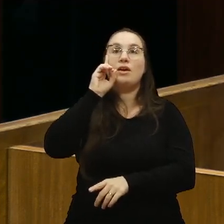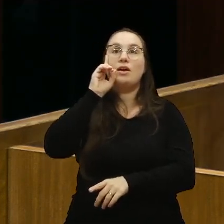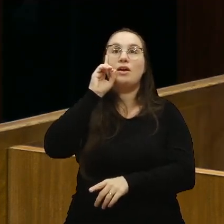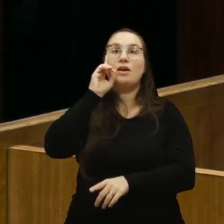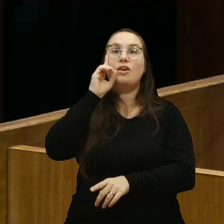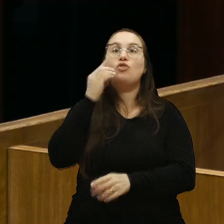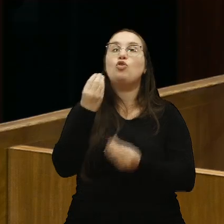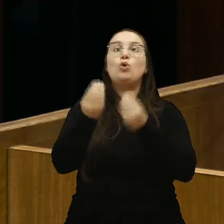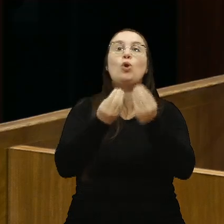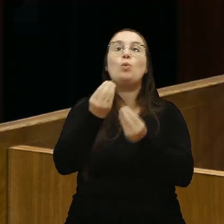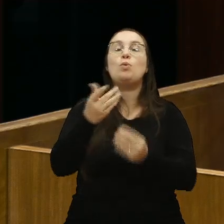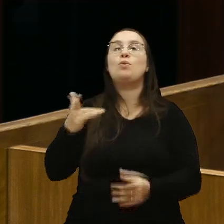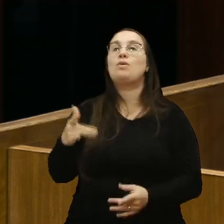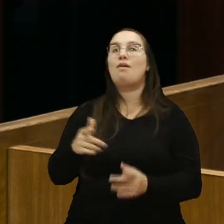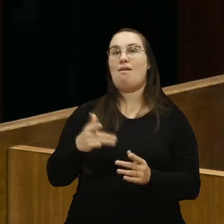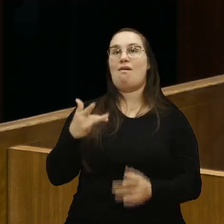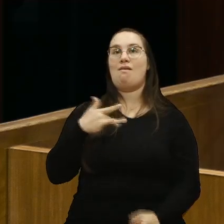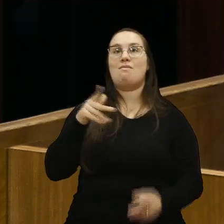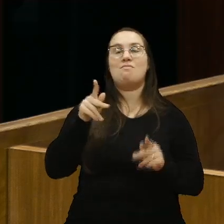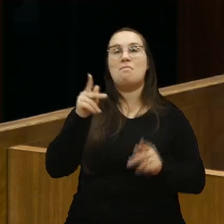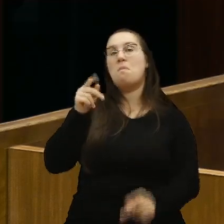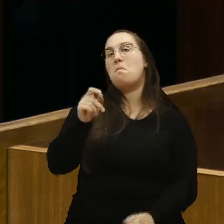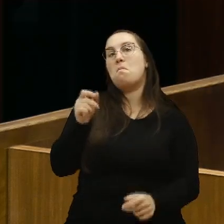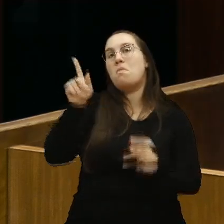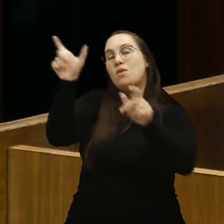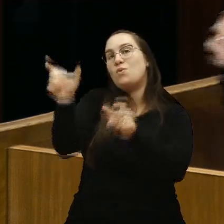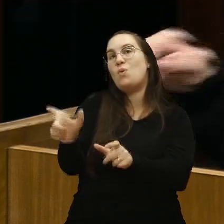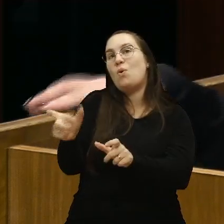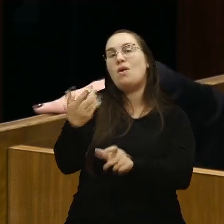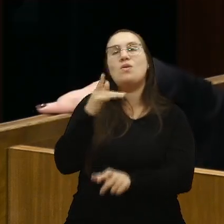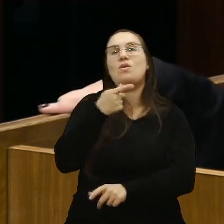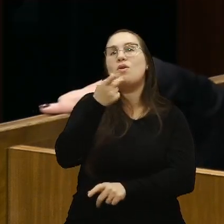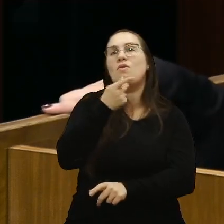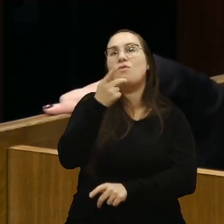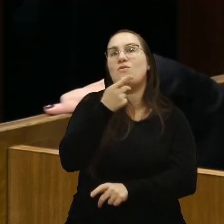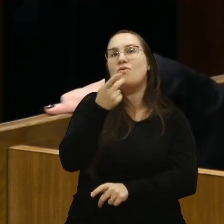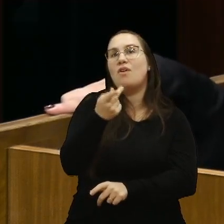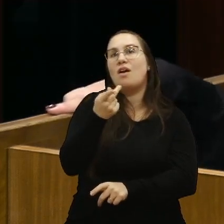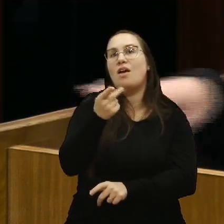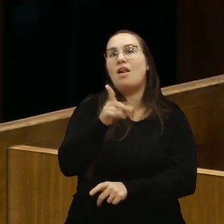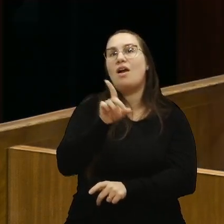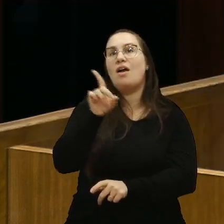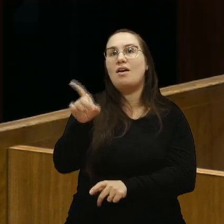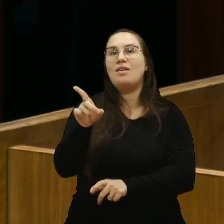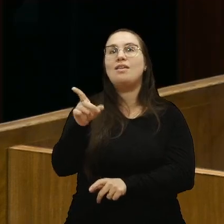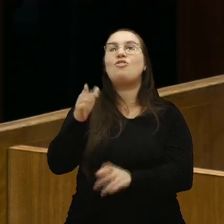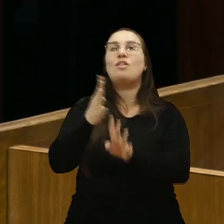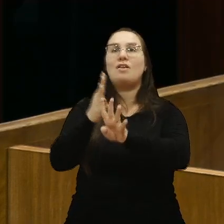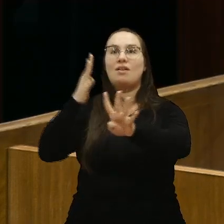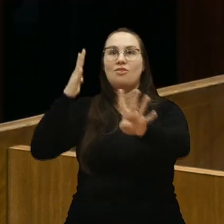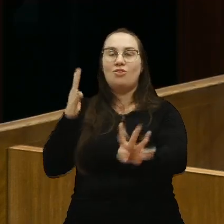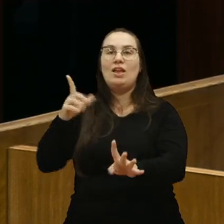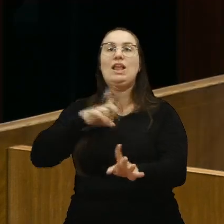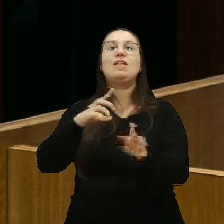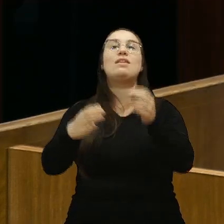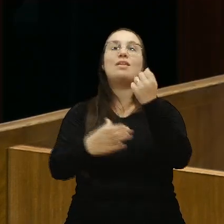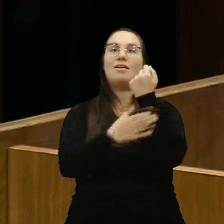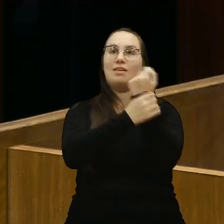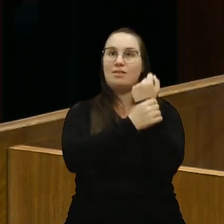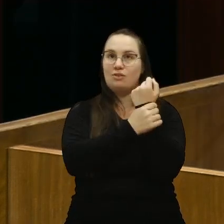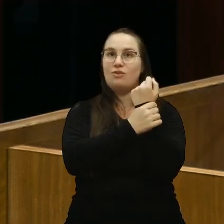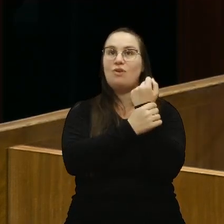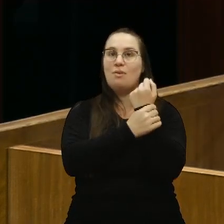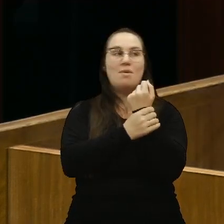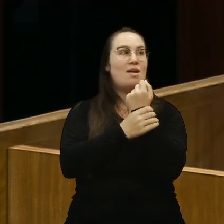a situação de um paciente. E às vezes é muito simples. Só dizer para o paciente que ele está na fila já dá uma garantia para